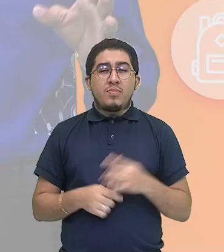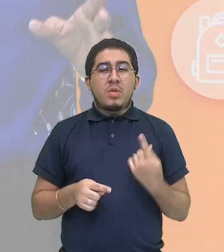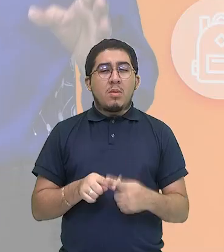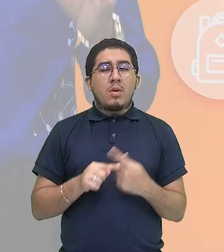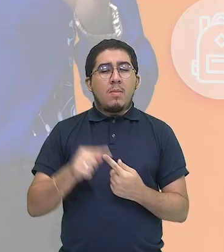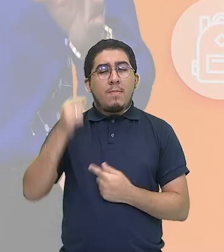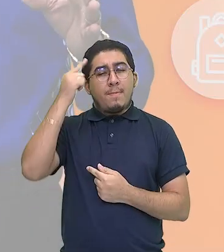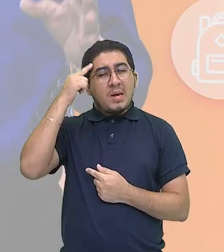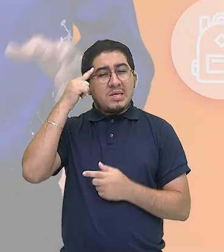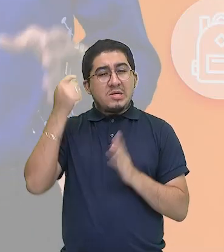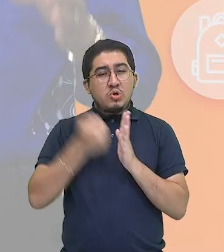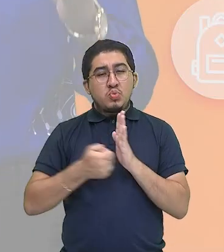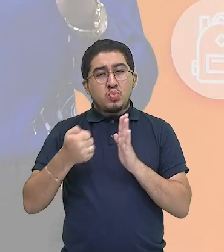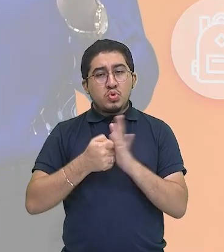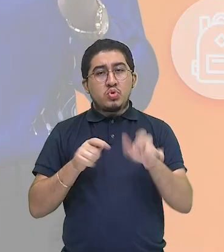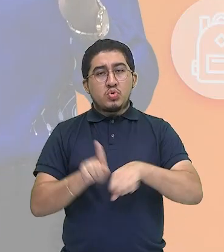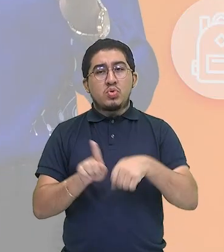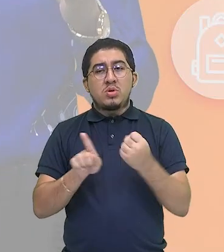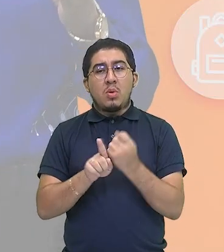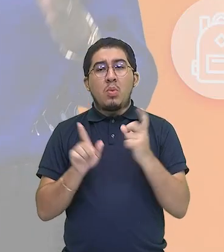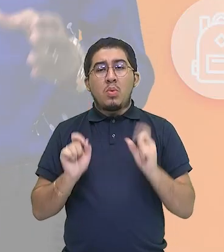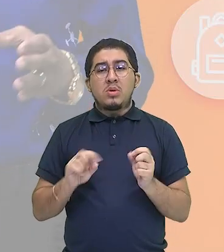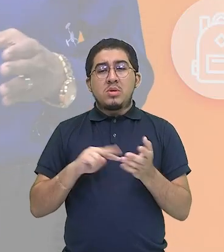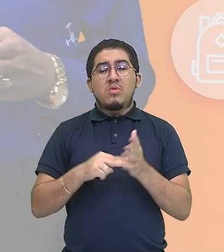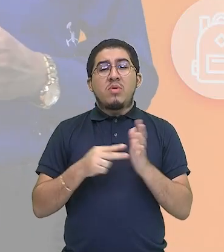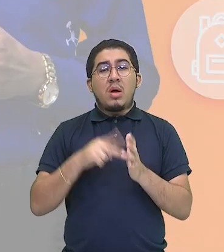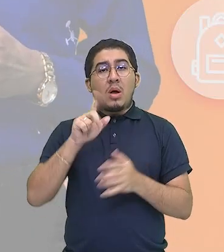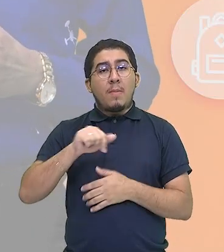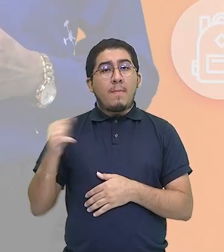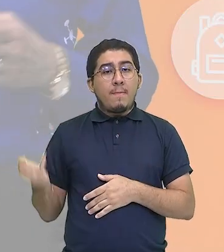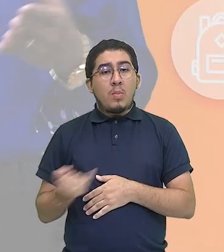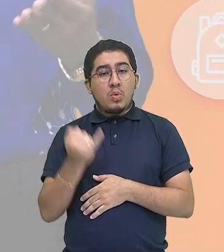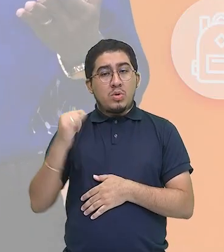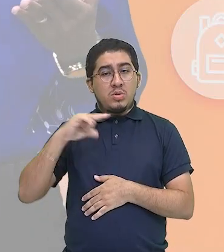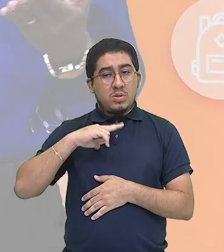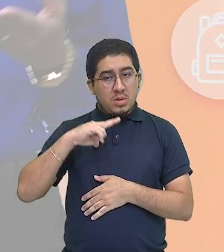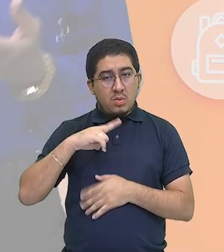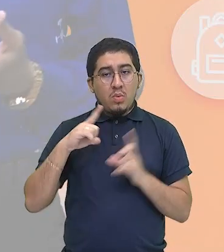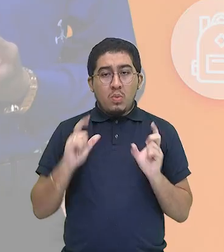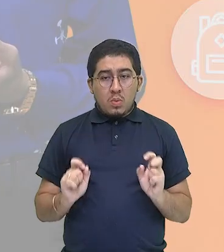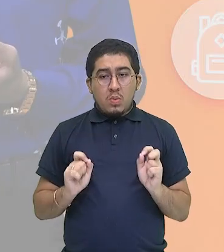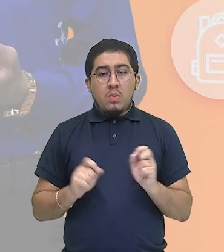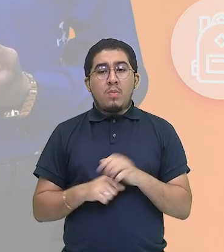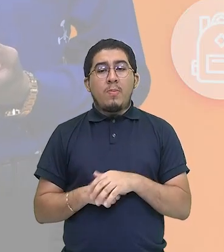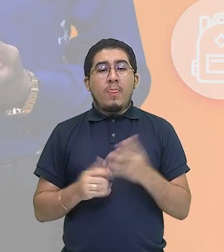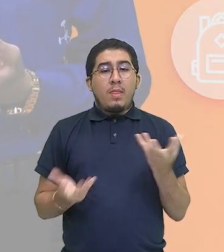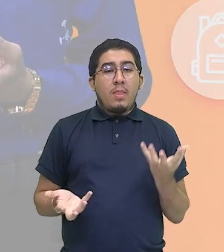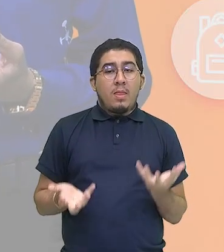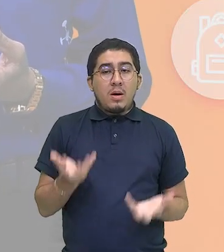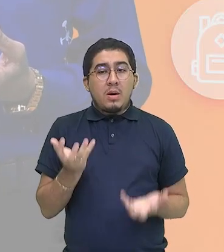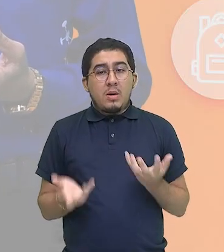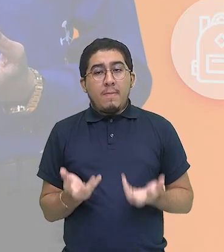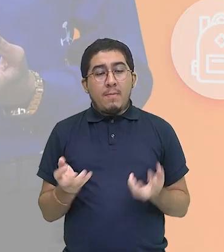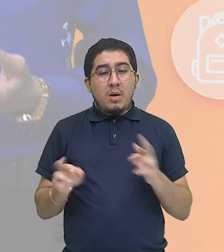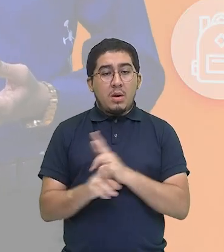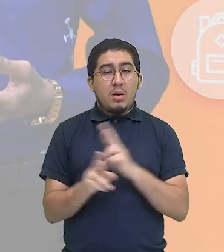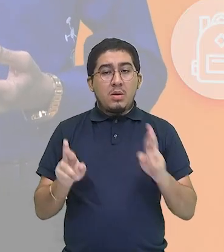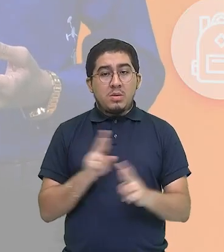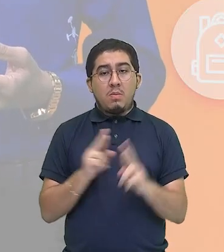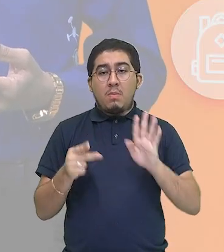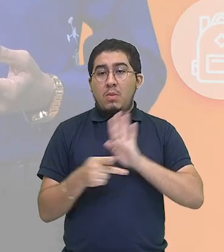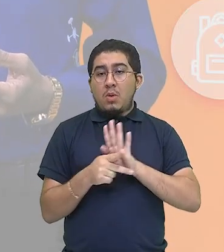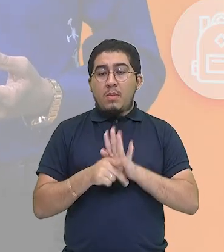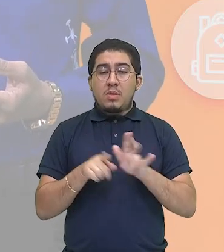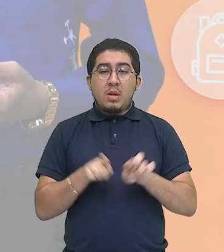de luta social, é importante que ela exista para equilibrar as relações